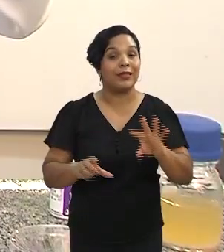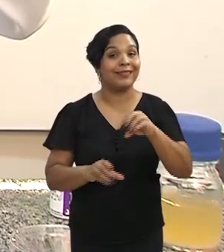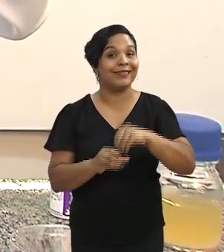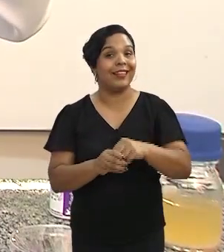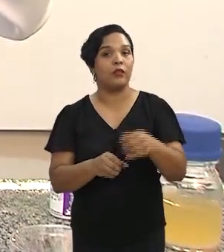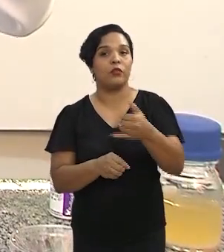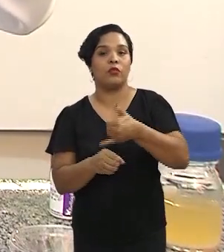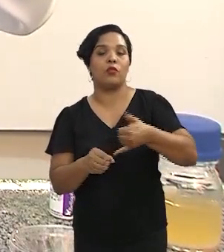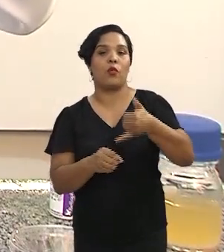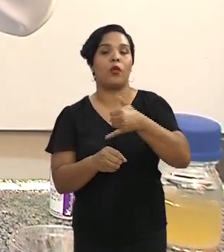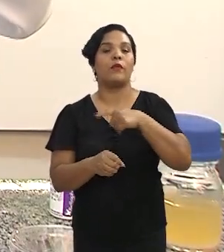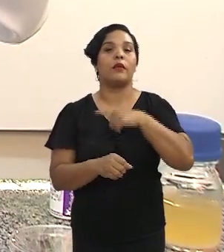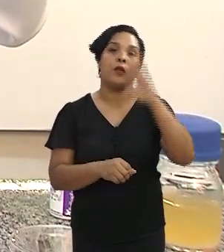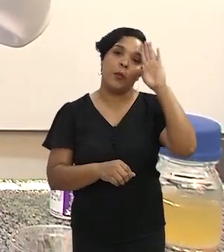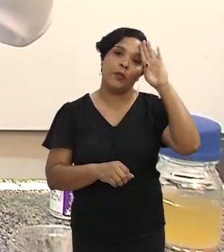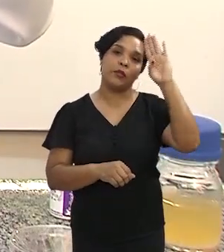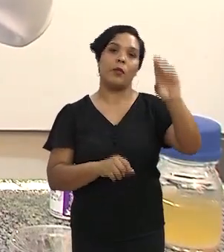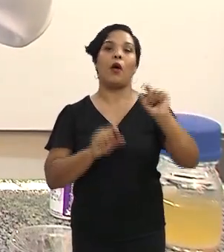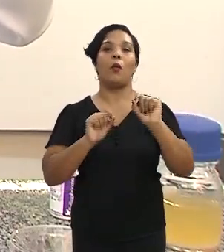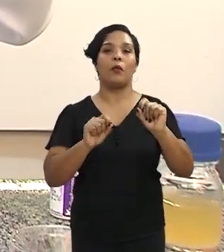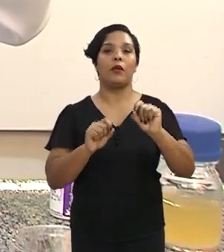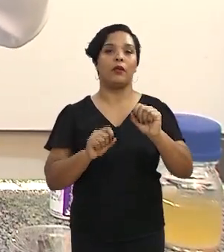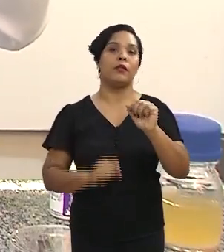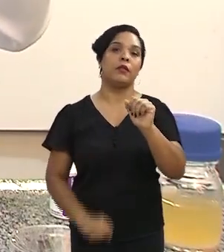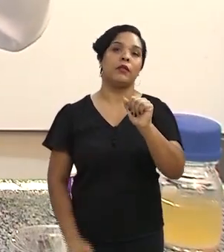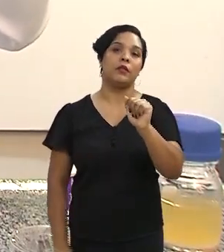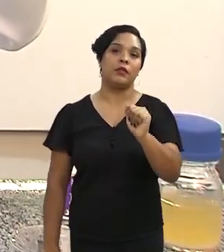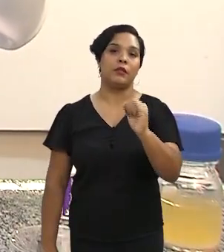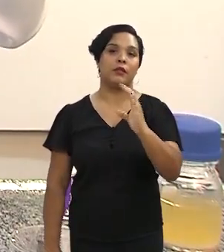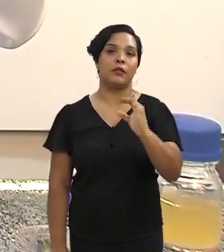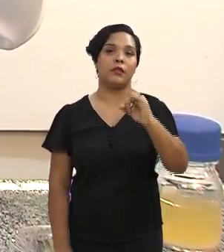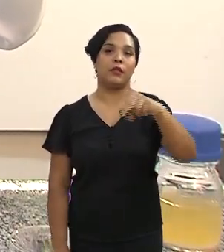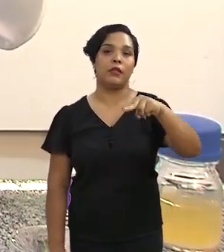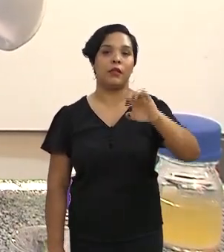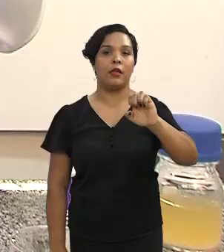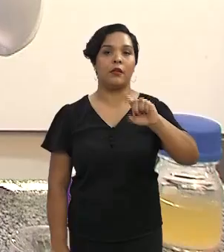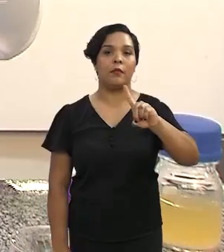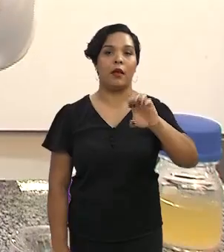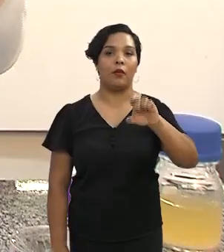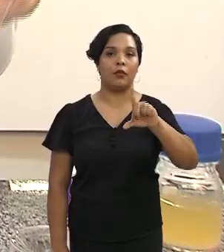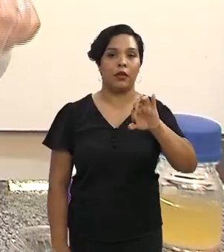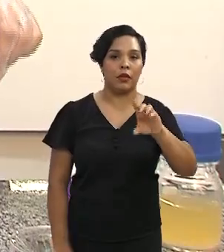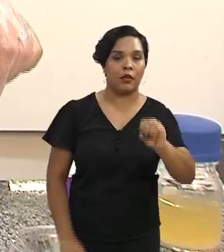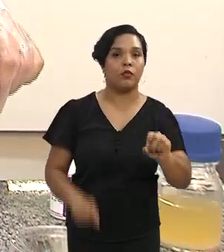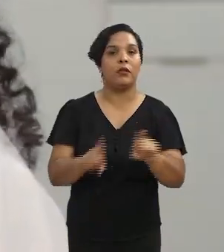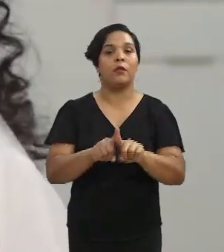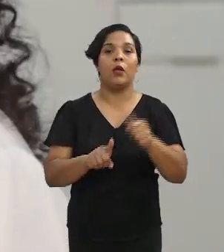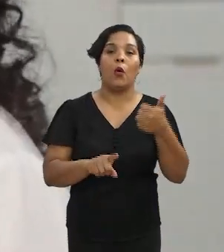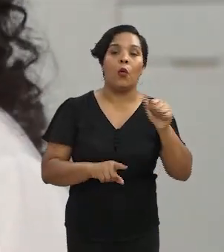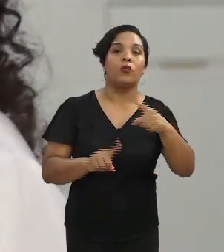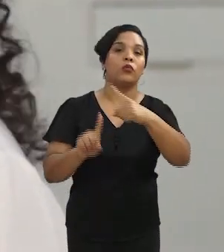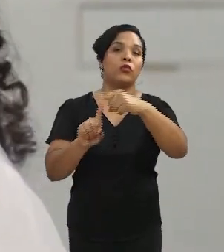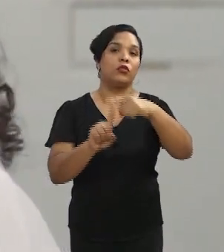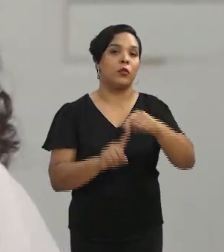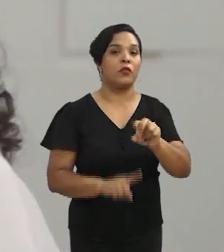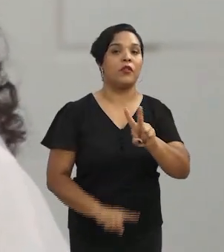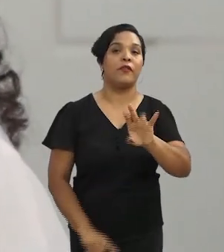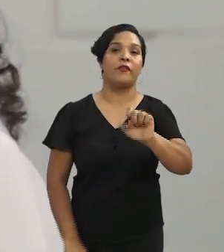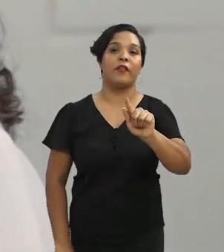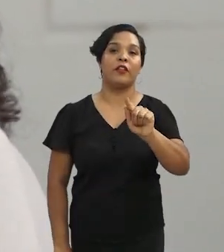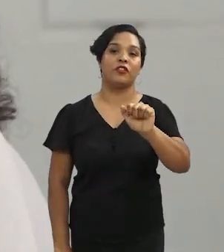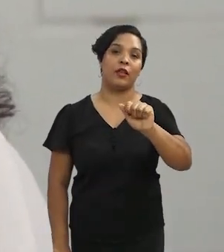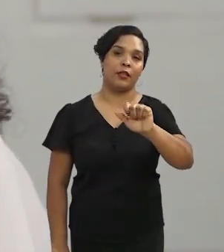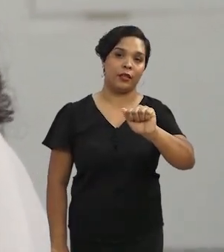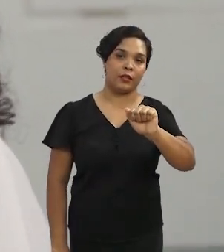desse óleo vai ter aqui como principal ativo o cinnamaldeído e também outros compostos vegetais. Durante a